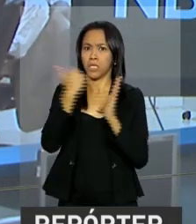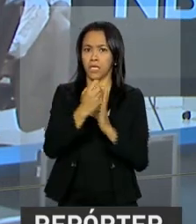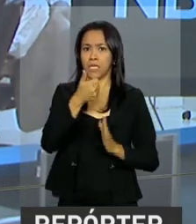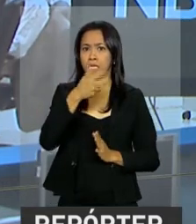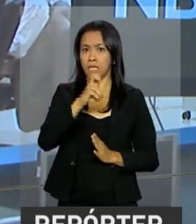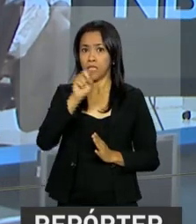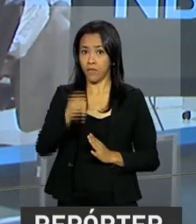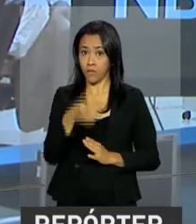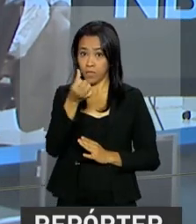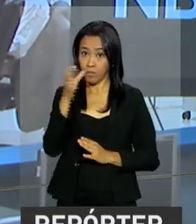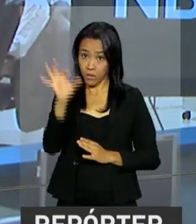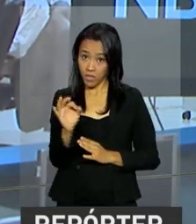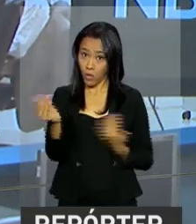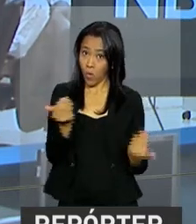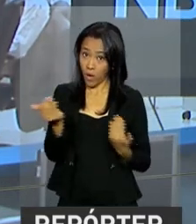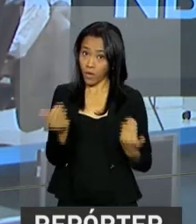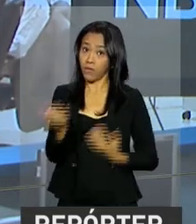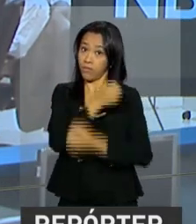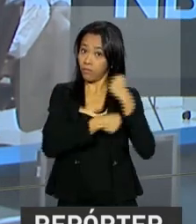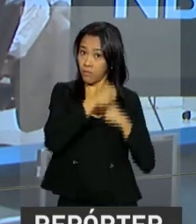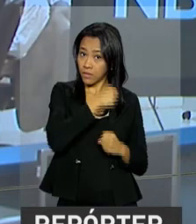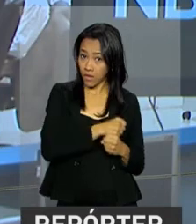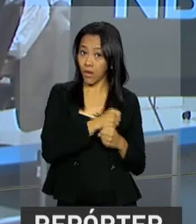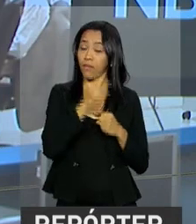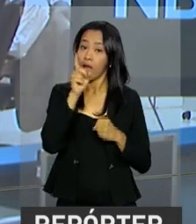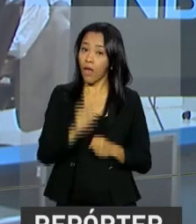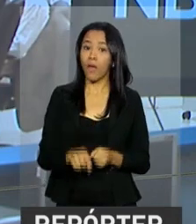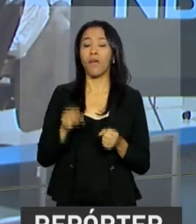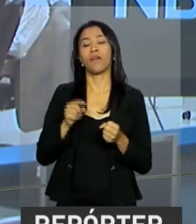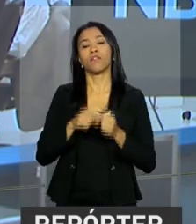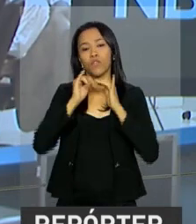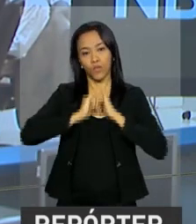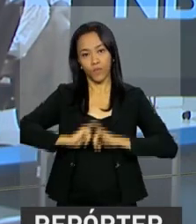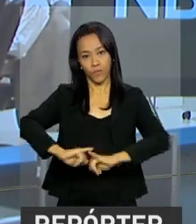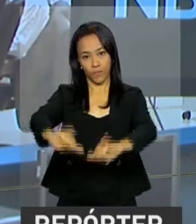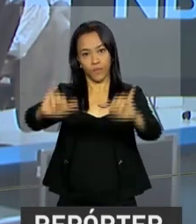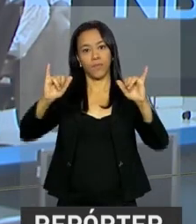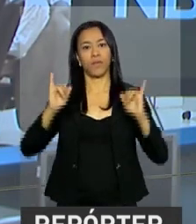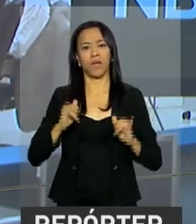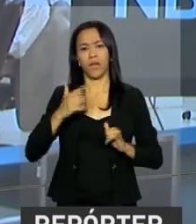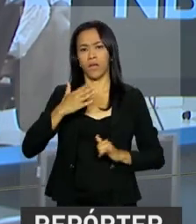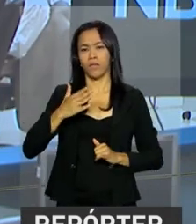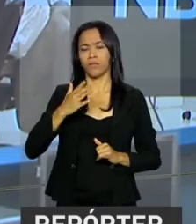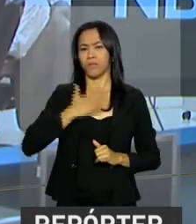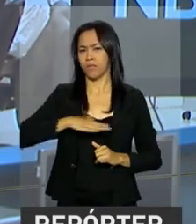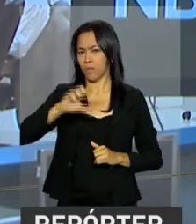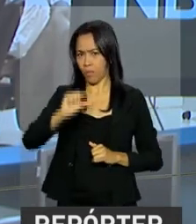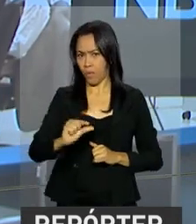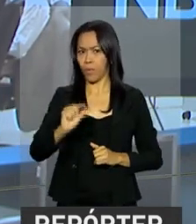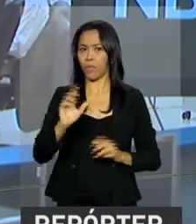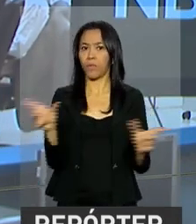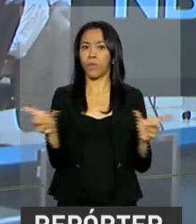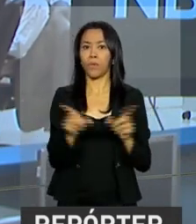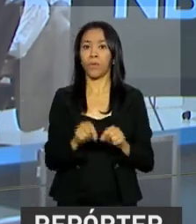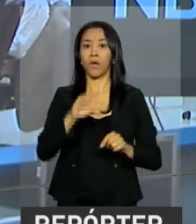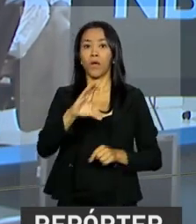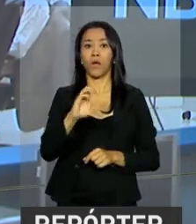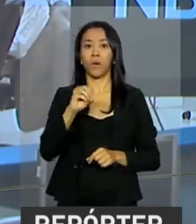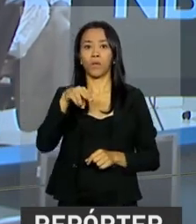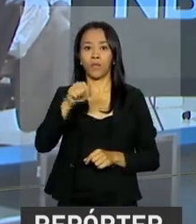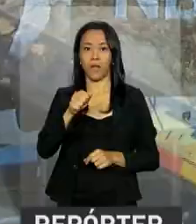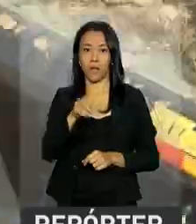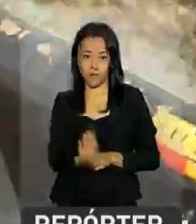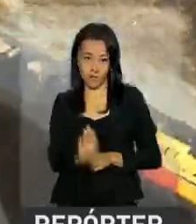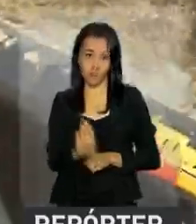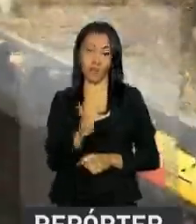passada. É o que mostra o segundo levantamento da produção divulgado há pouco pela Companhia Nacional de Abastecimento. Segundo